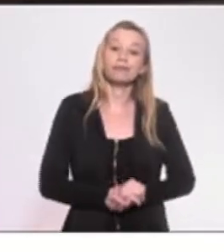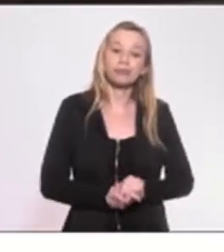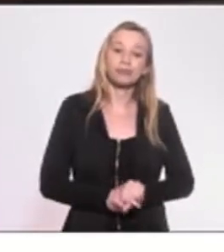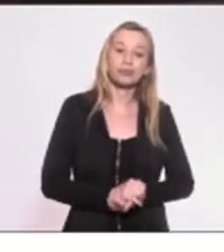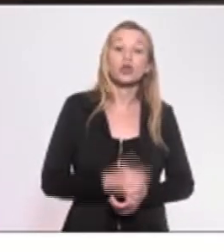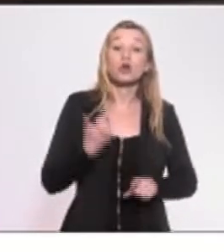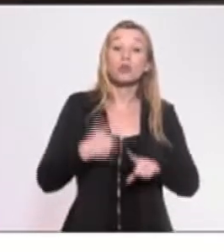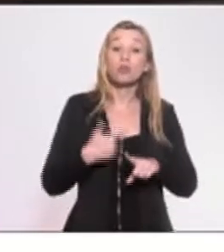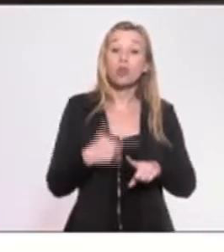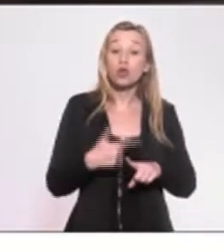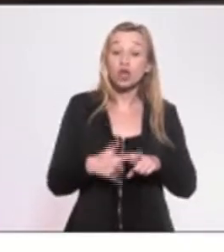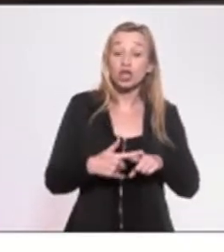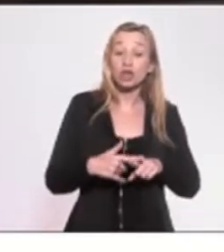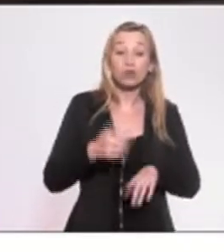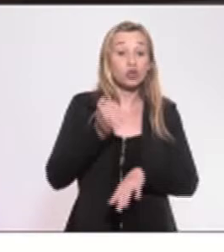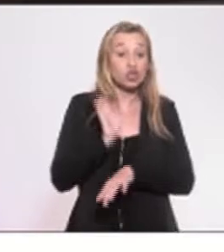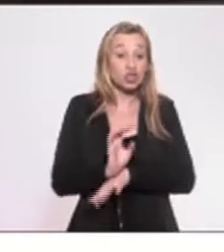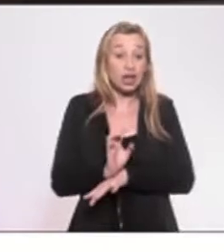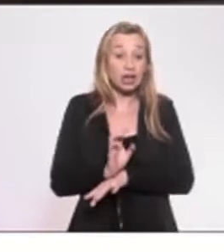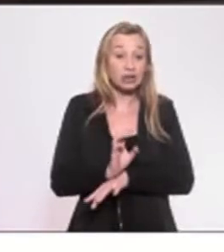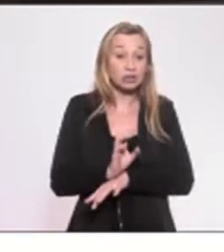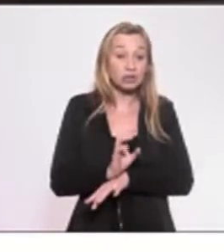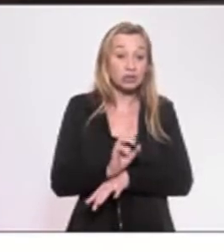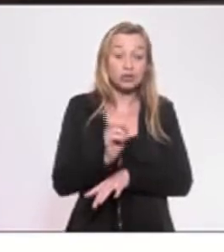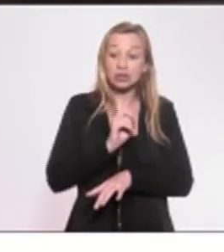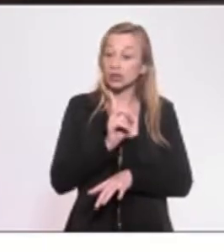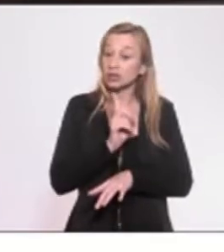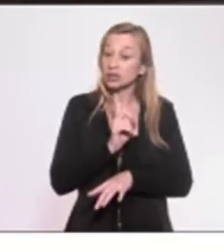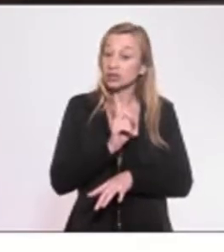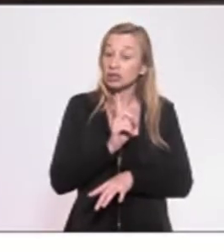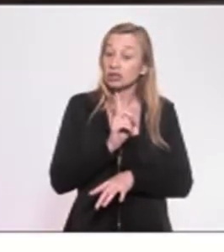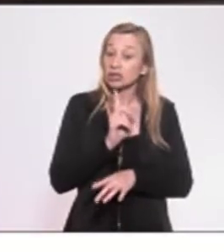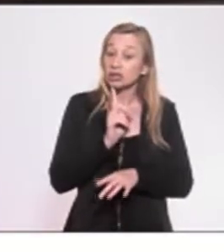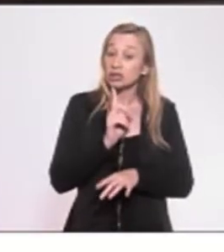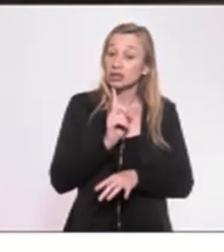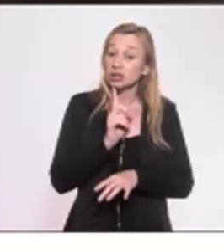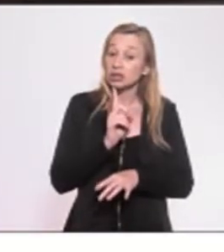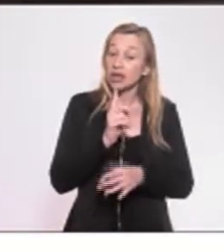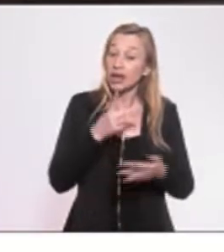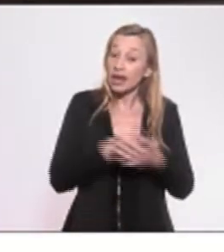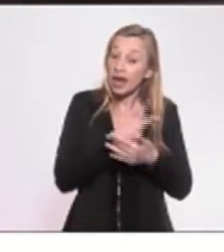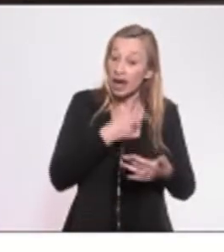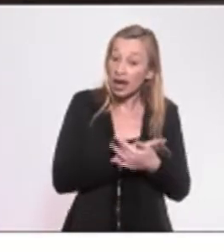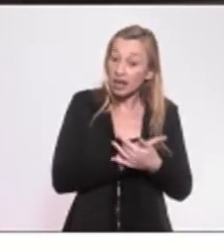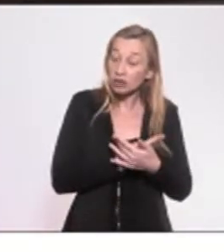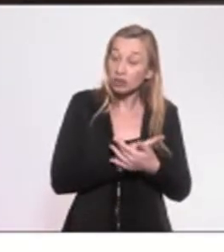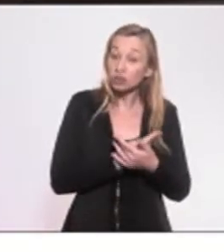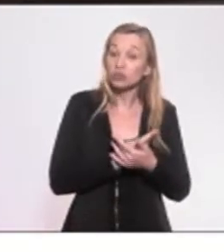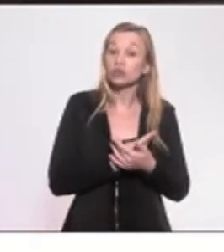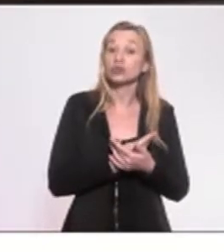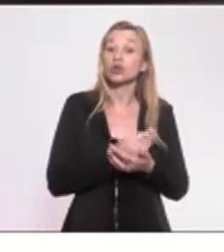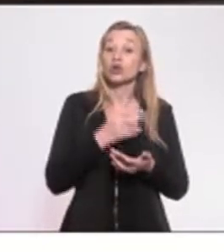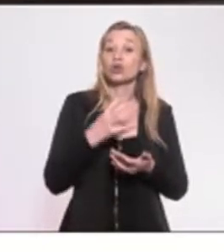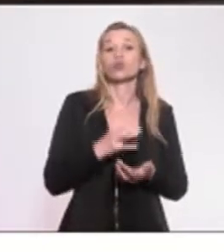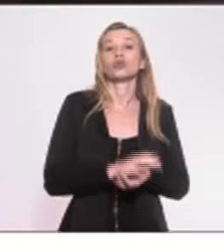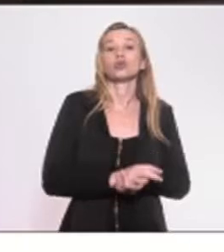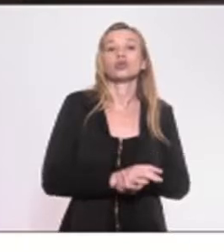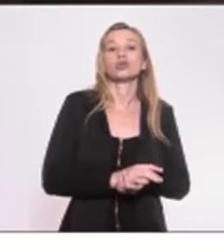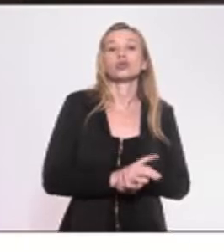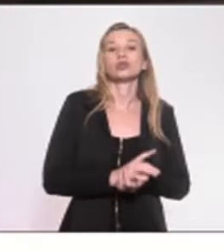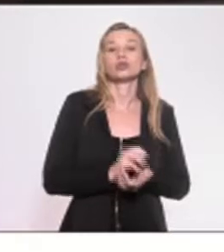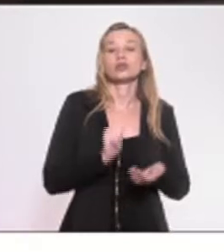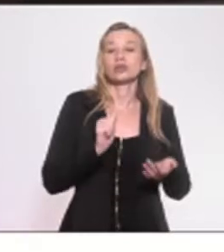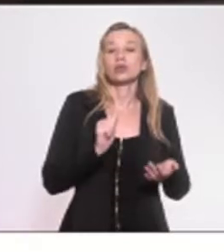porque considerou o Estado inadimplente e aplicou, nesse período, sobre o saldo